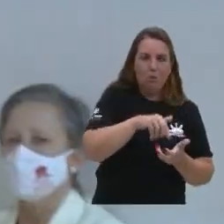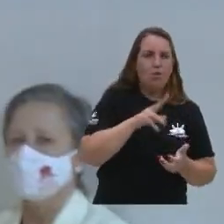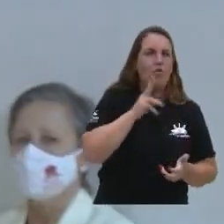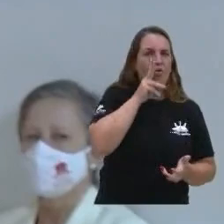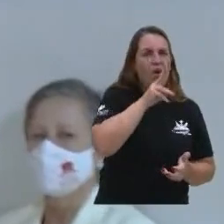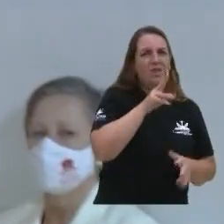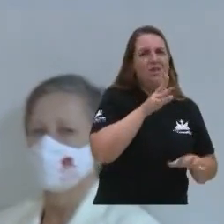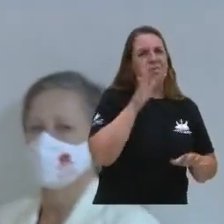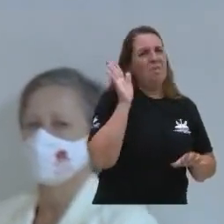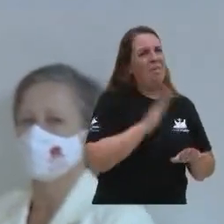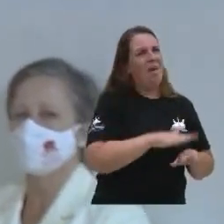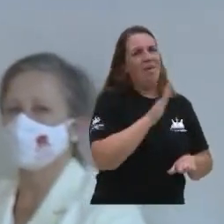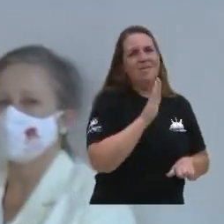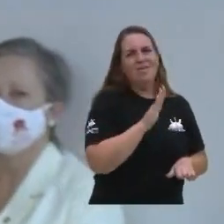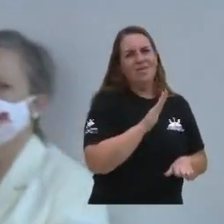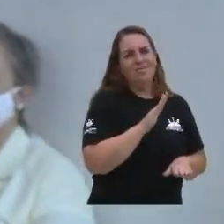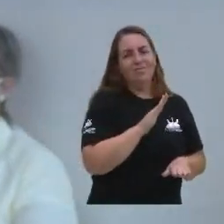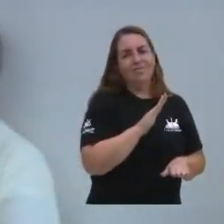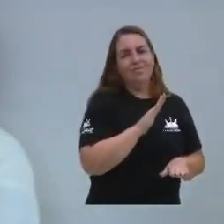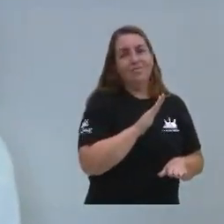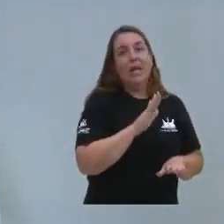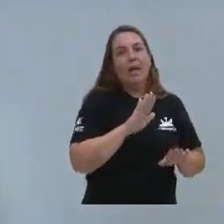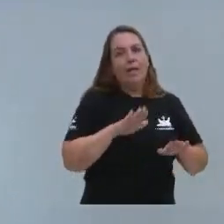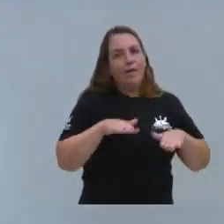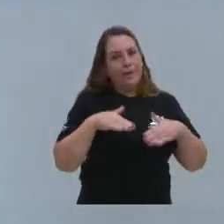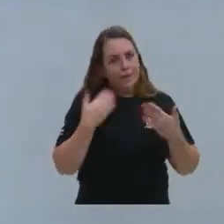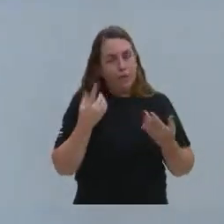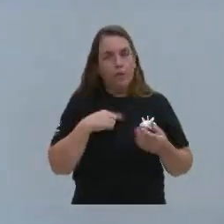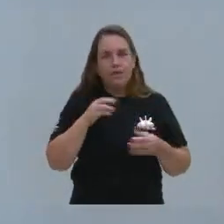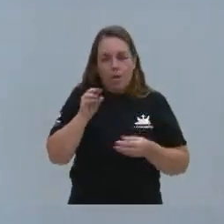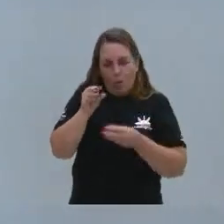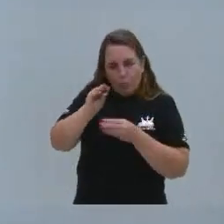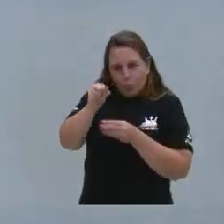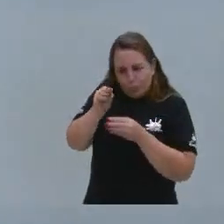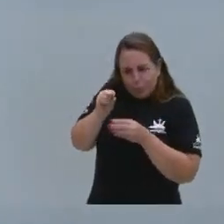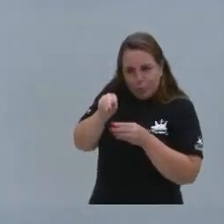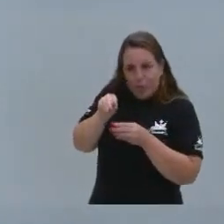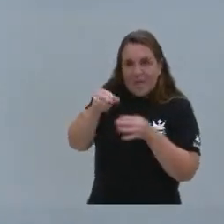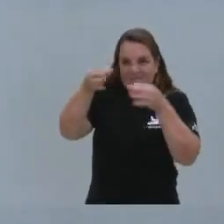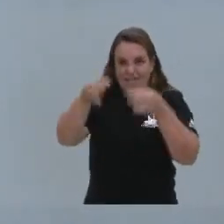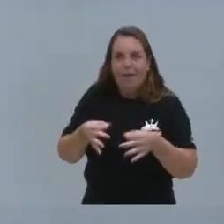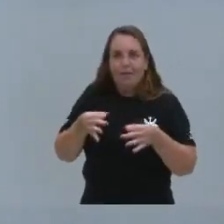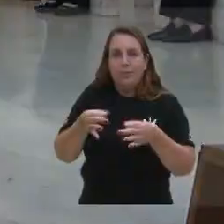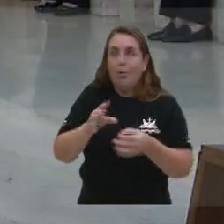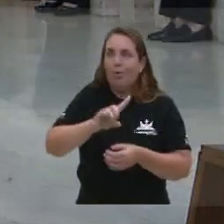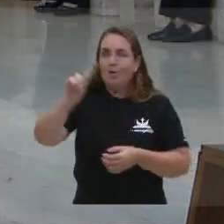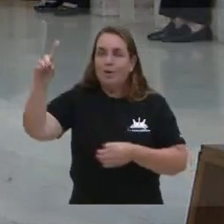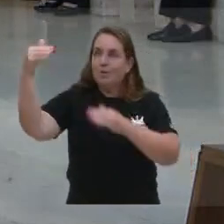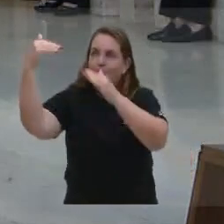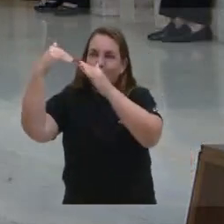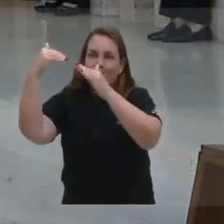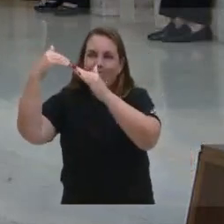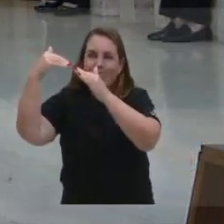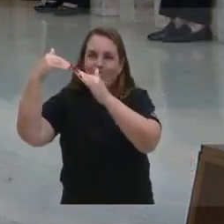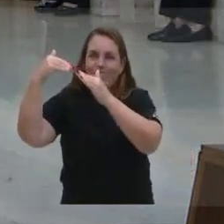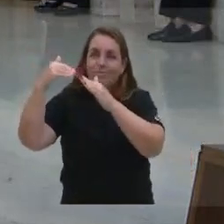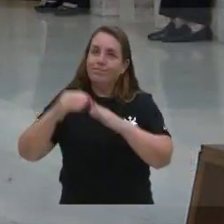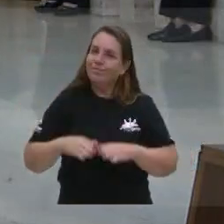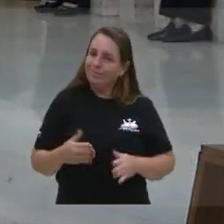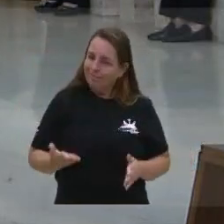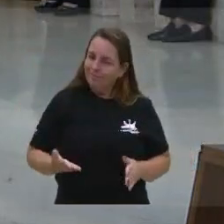Então nós precisamos escutá-lo. É impressionante que quando Eli, o diretor